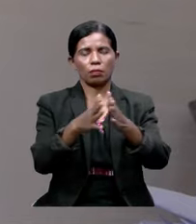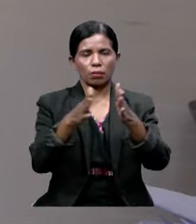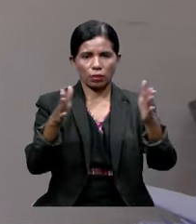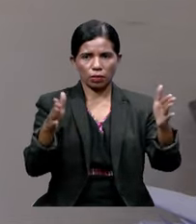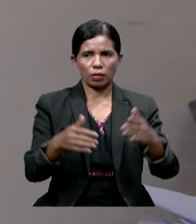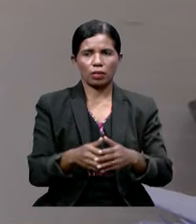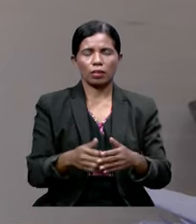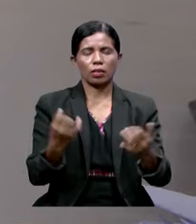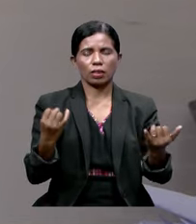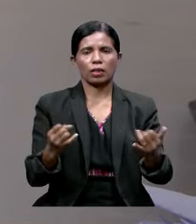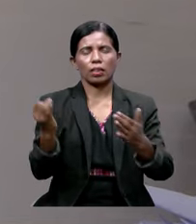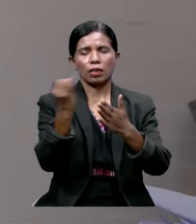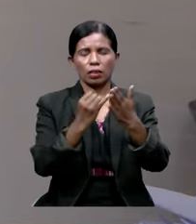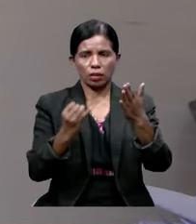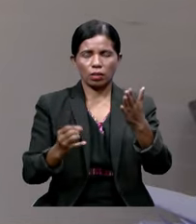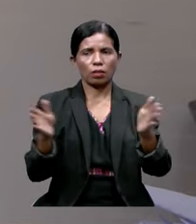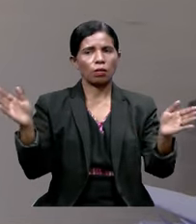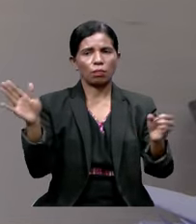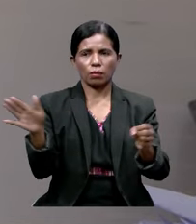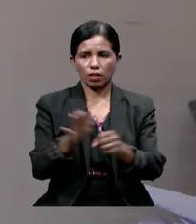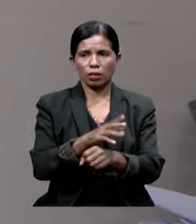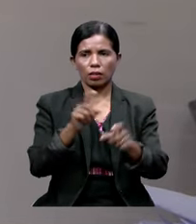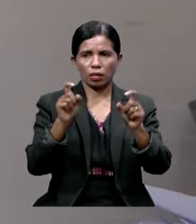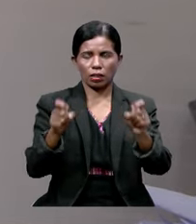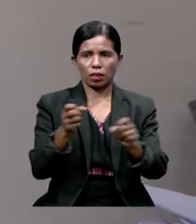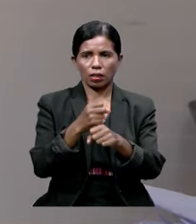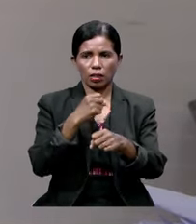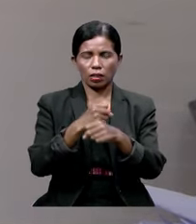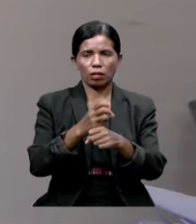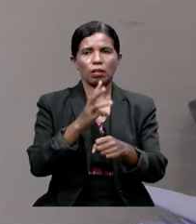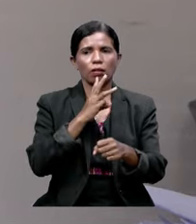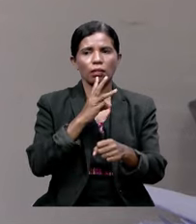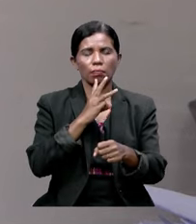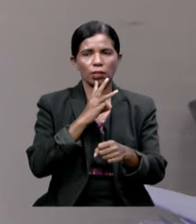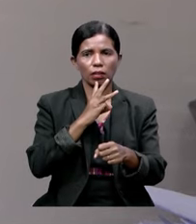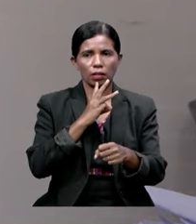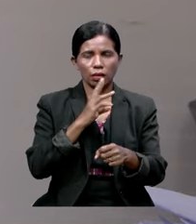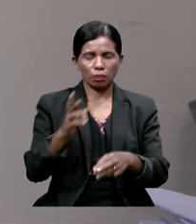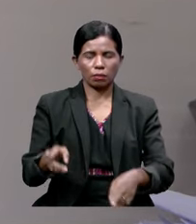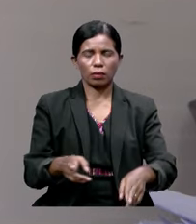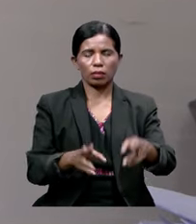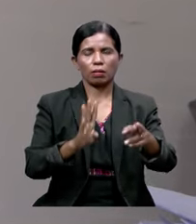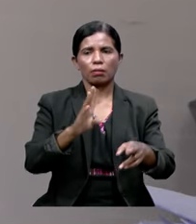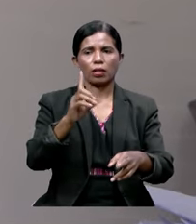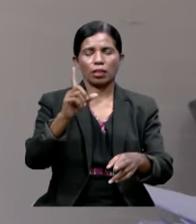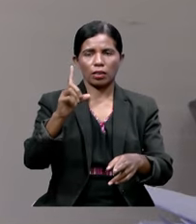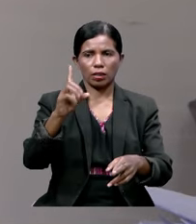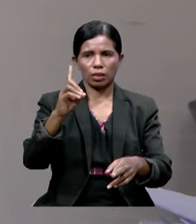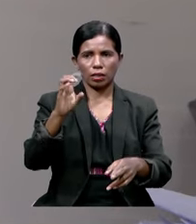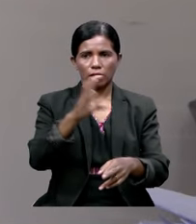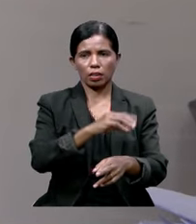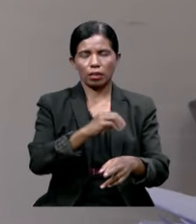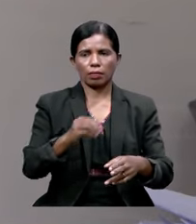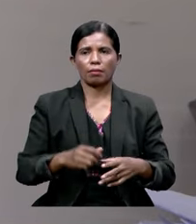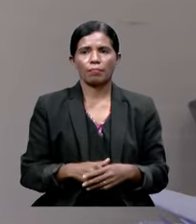e o desenho se era completo, né, que tem que ralar em costa. Pode ver, né, e da saiba mota balide, pode ver, né, e da saiba mota malua.